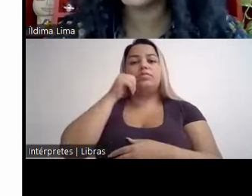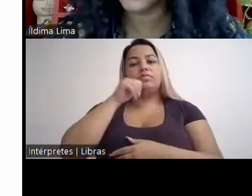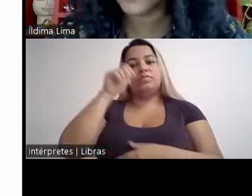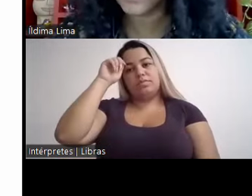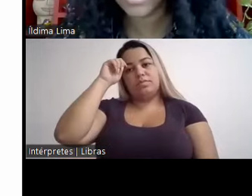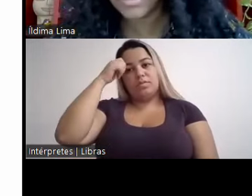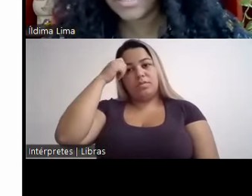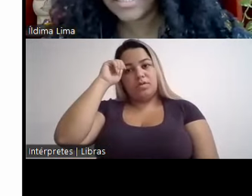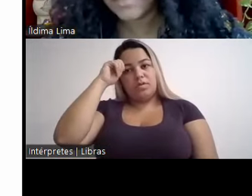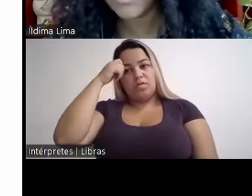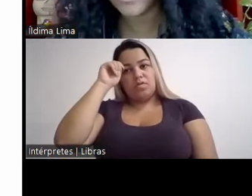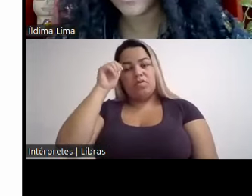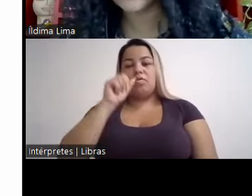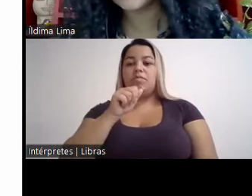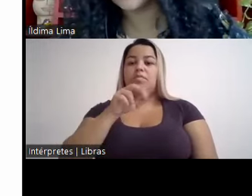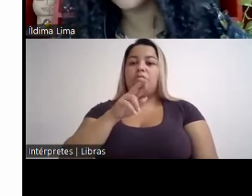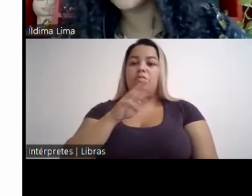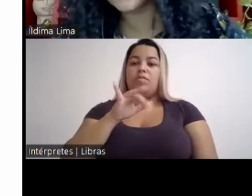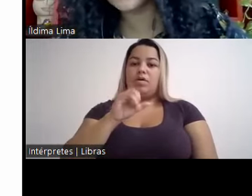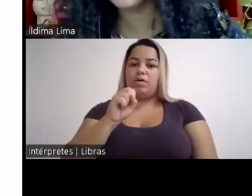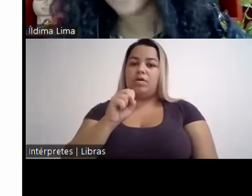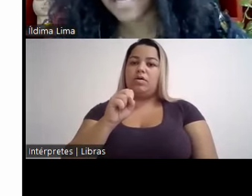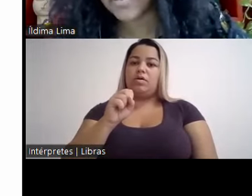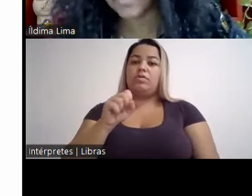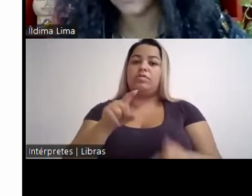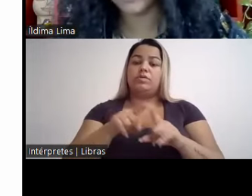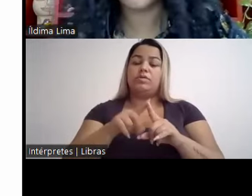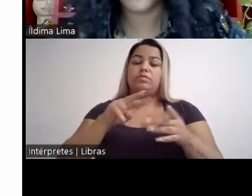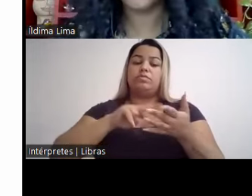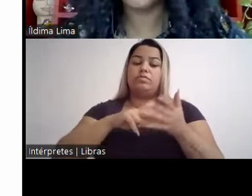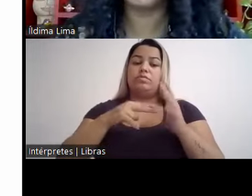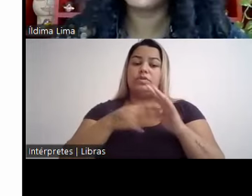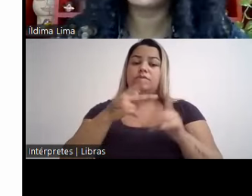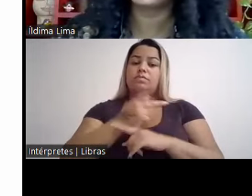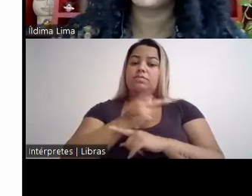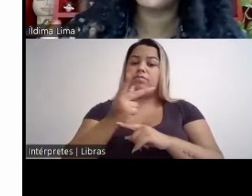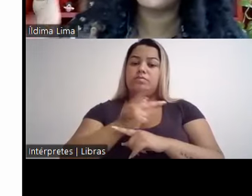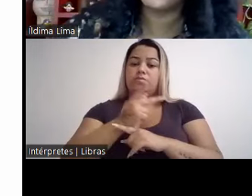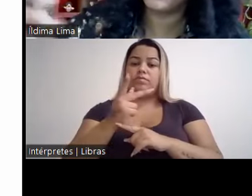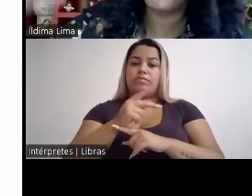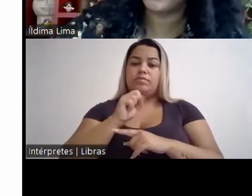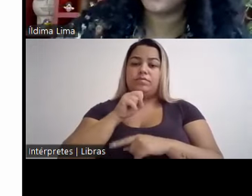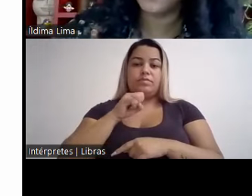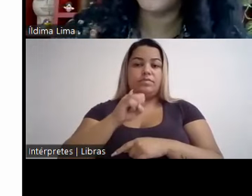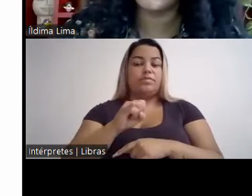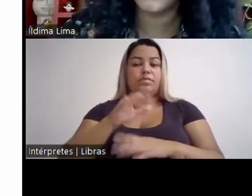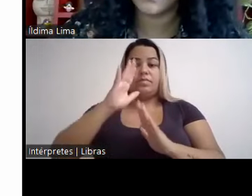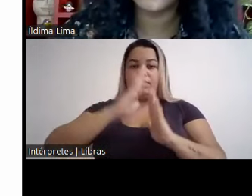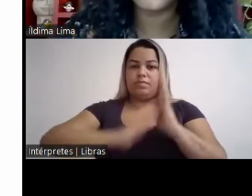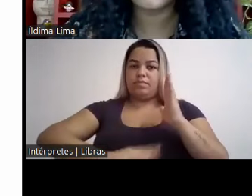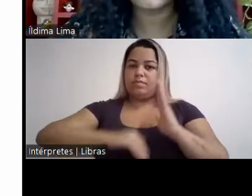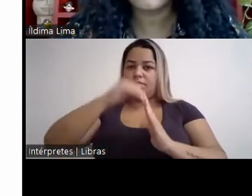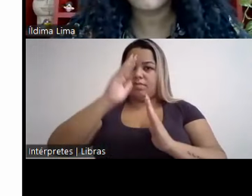também enquanto artista, que buscava ter um significado dentro do trabalho, não fosse um trabalho de pintura apenas pela